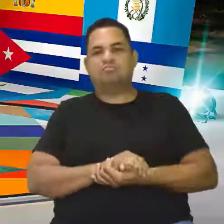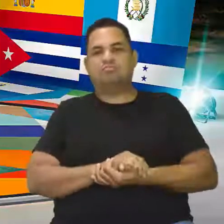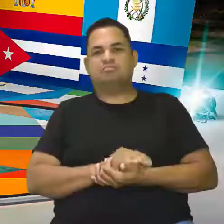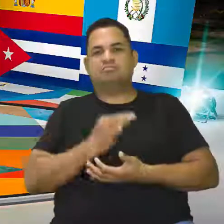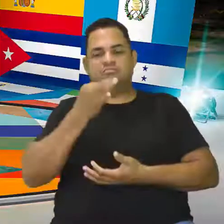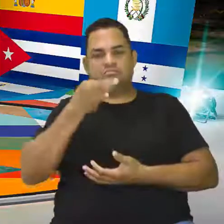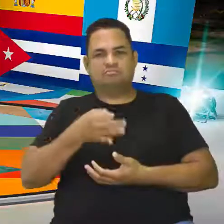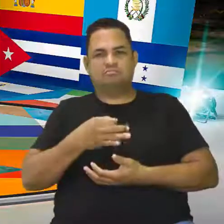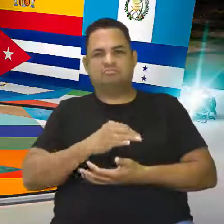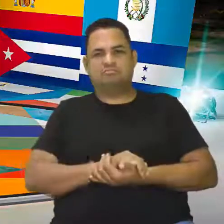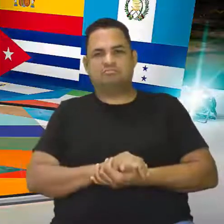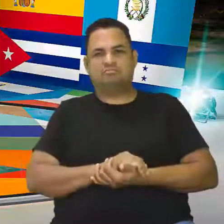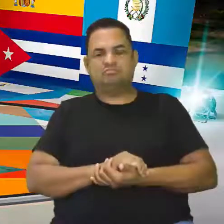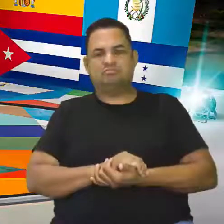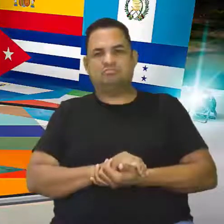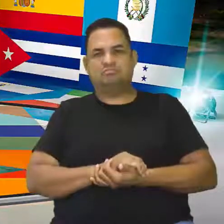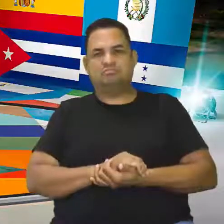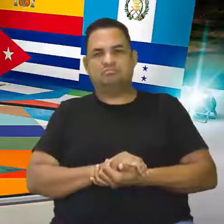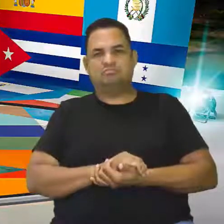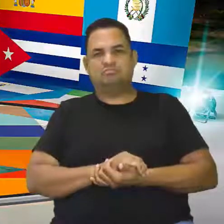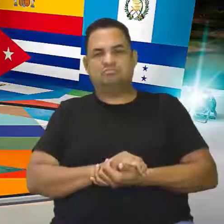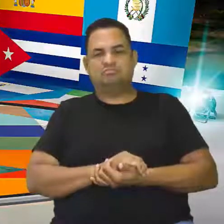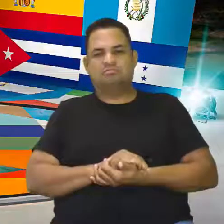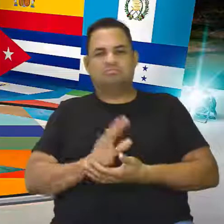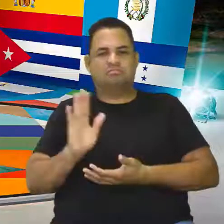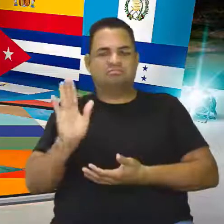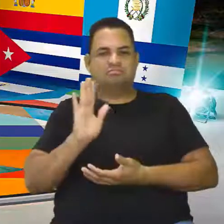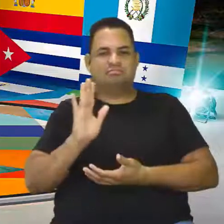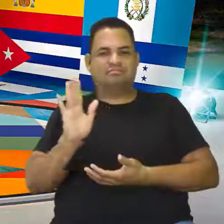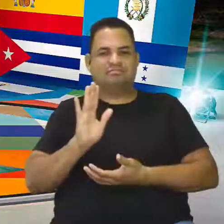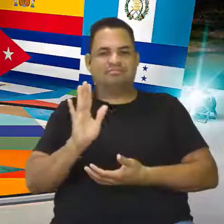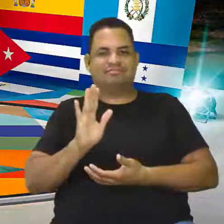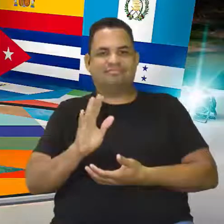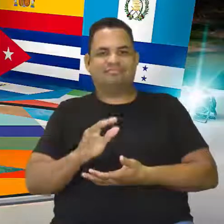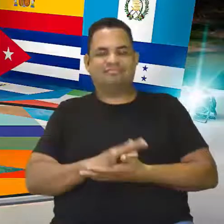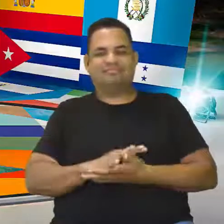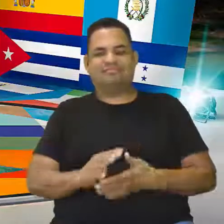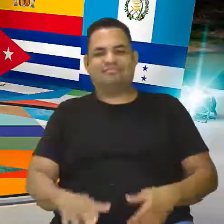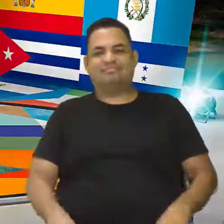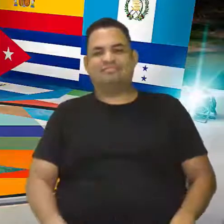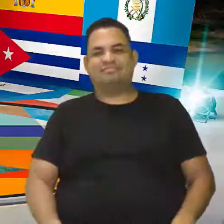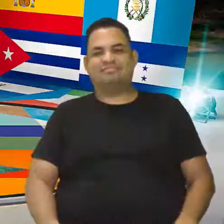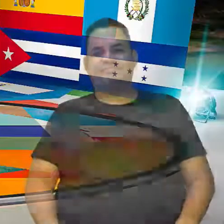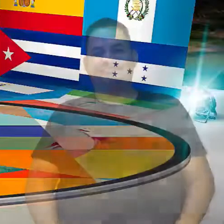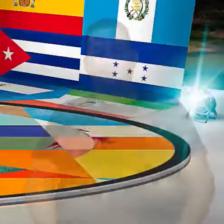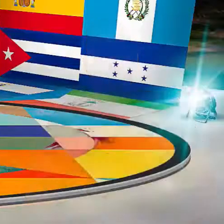Certinho. Até a próxima, galera. Até a próxima classe, mis amores.